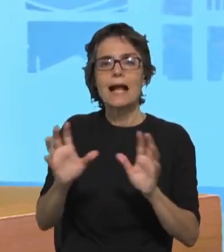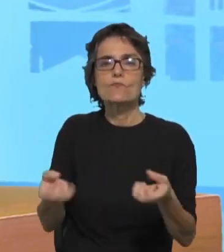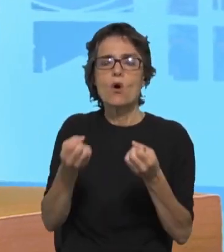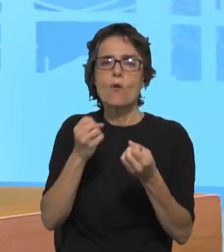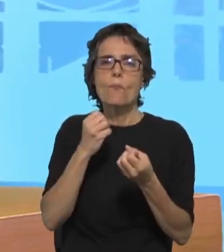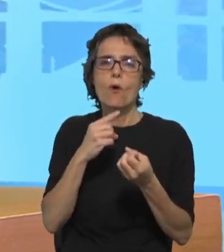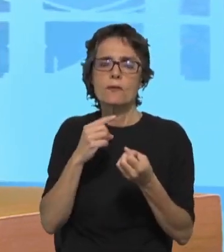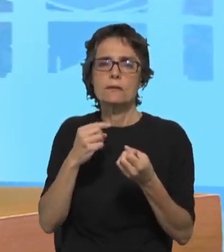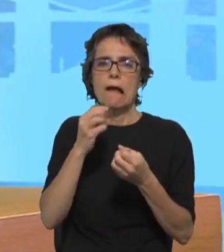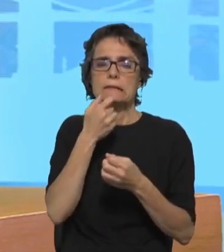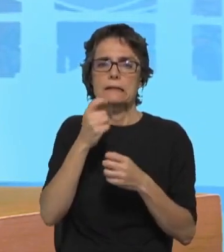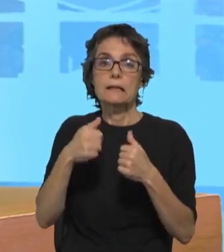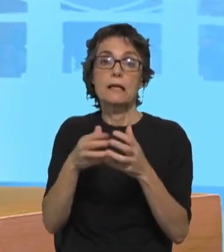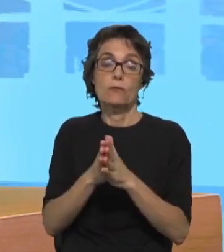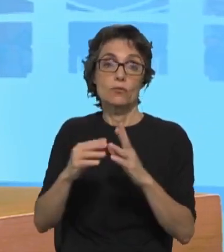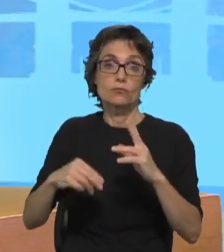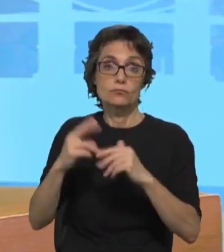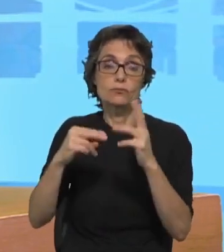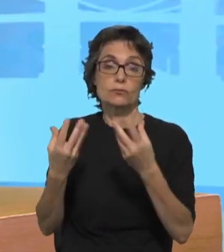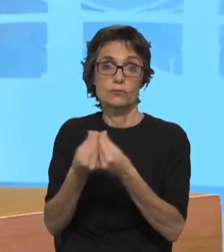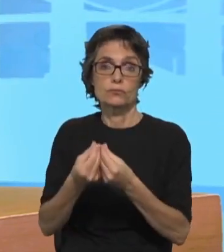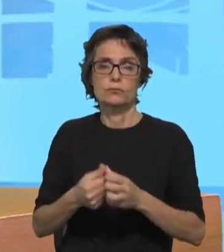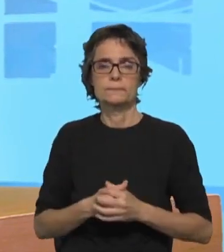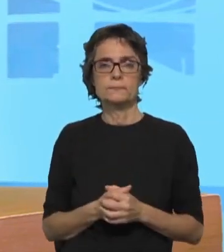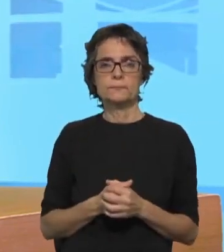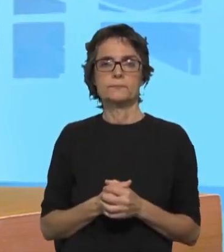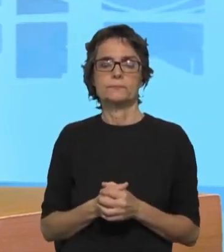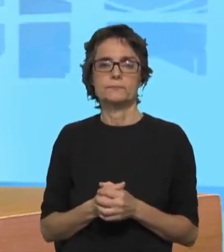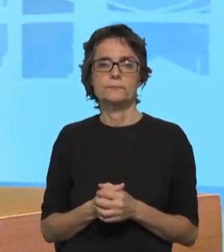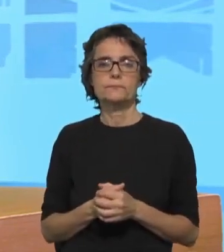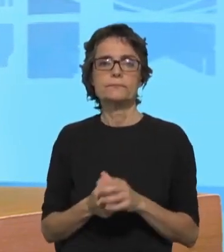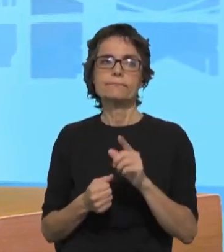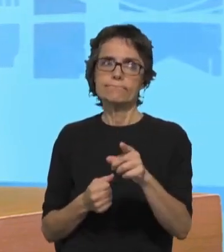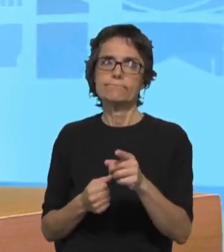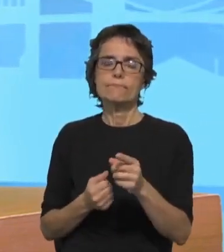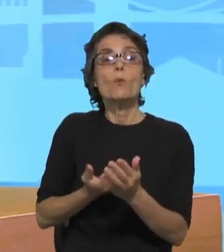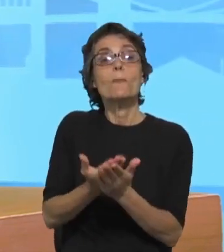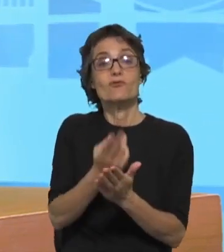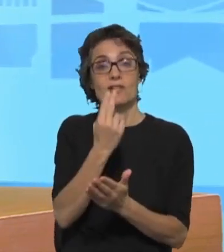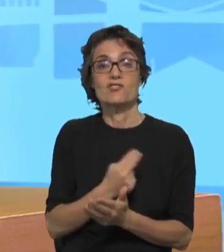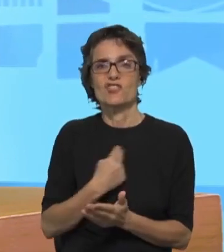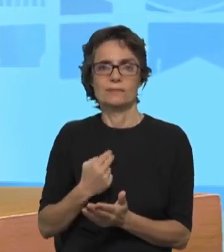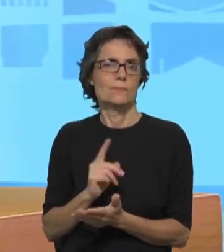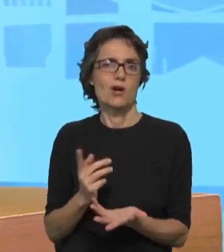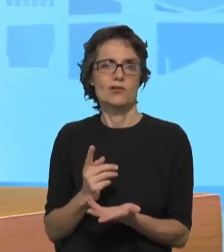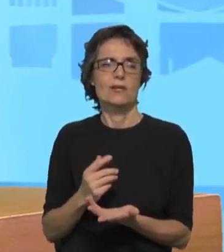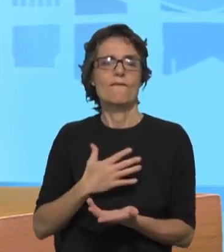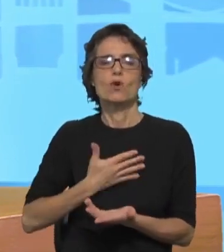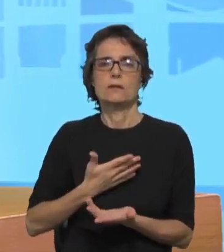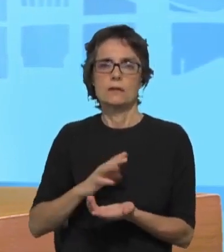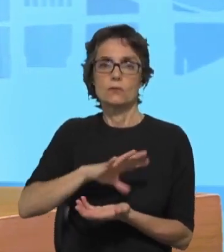causa é pensar que a proposta cristã é uma proposta claramente de transformação do